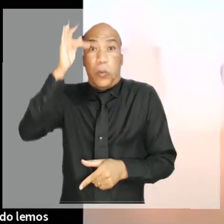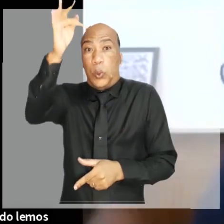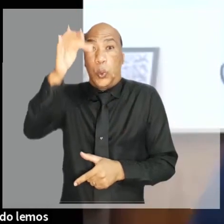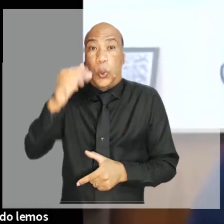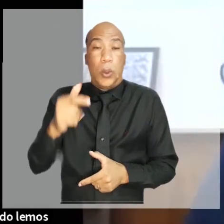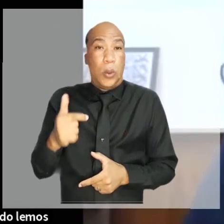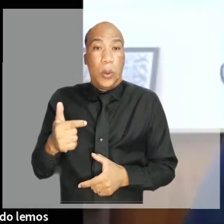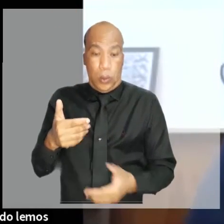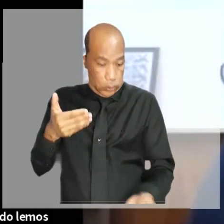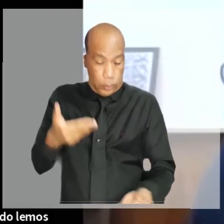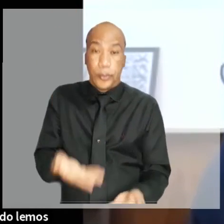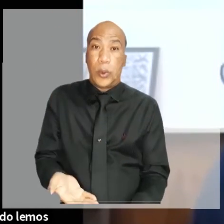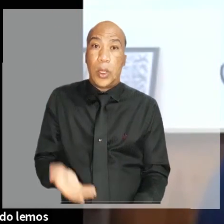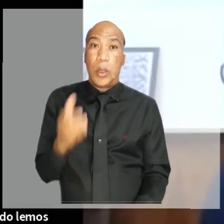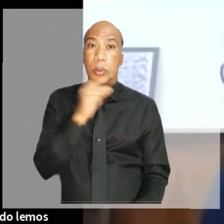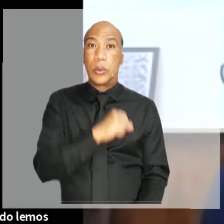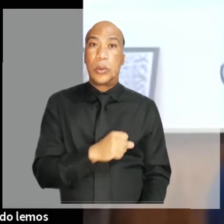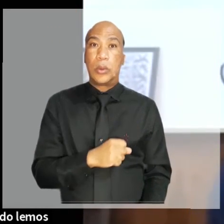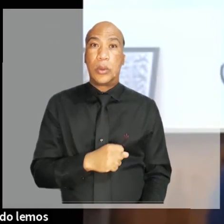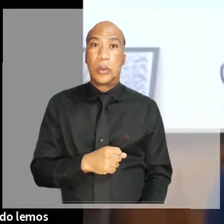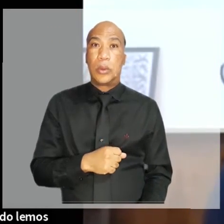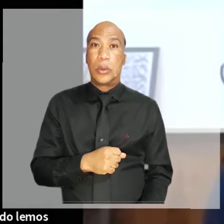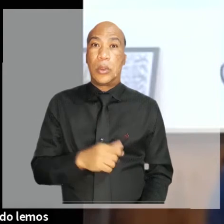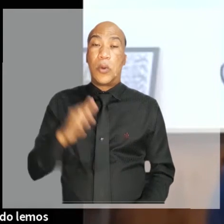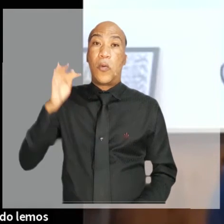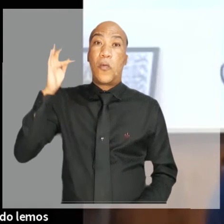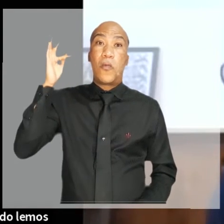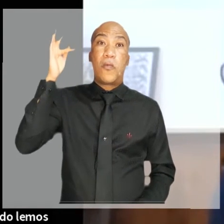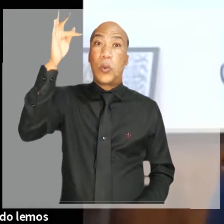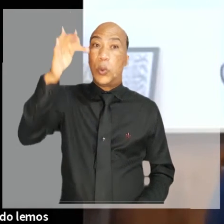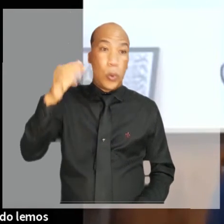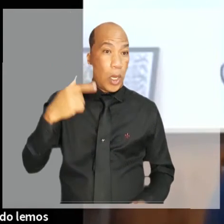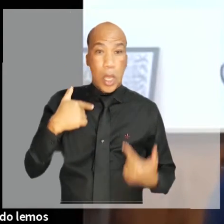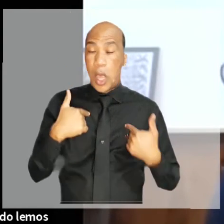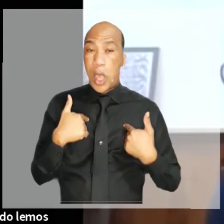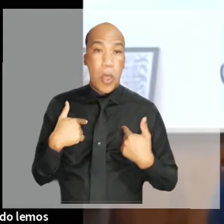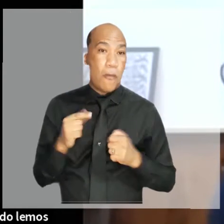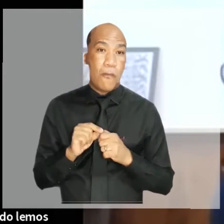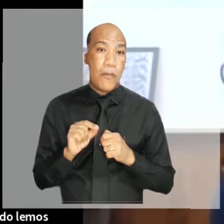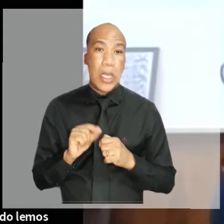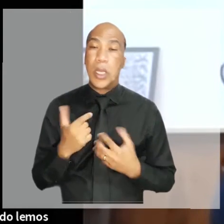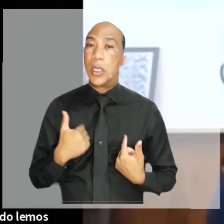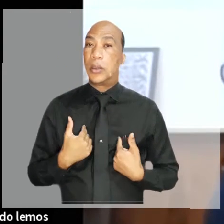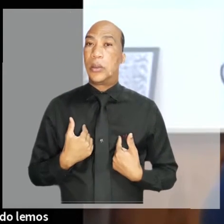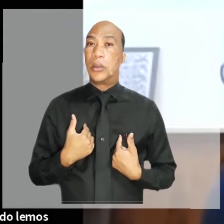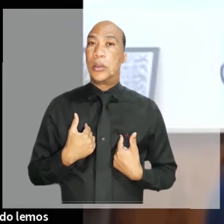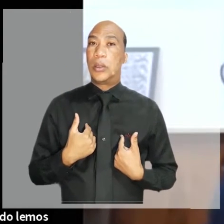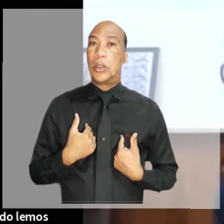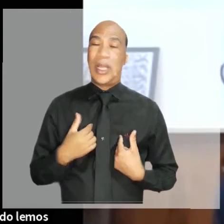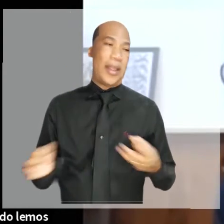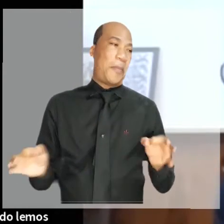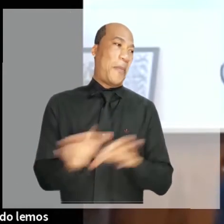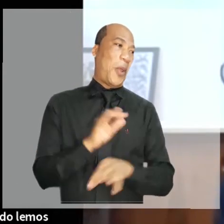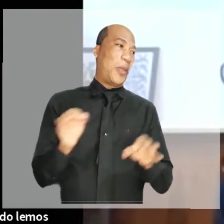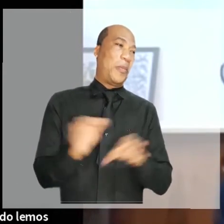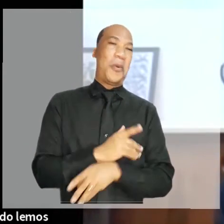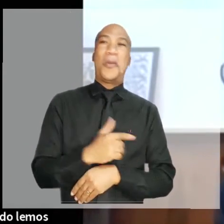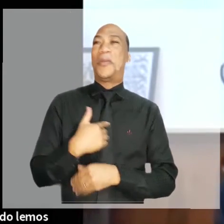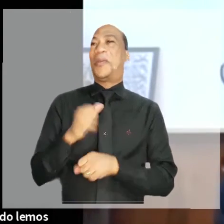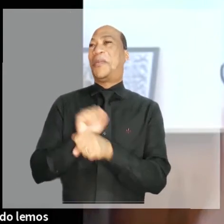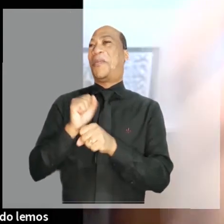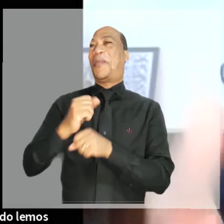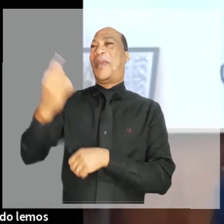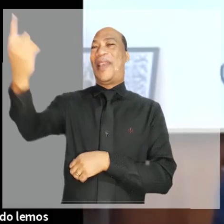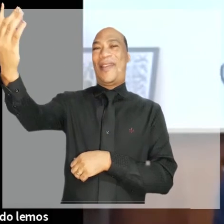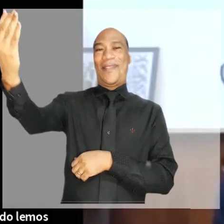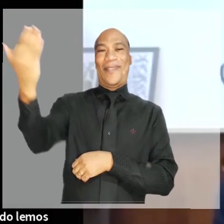que está pronto e vai chegar até nós. Pelo contrário, ele é um negócio que requer muito trabalho e muito